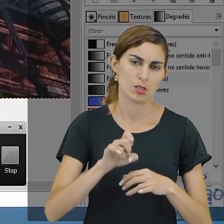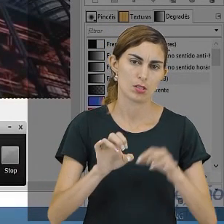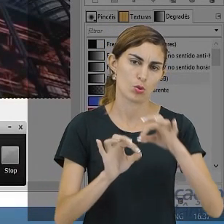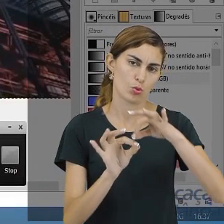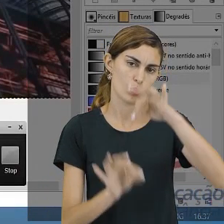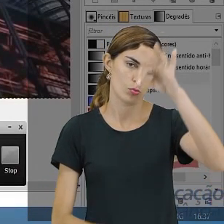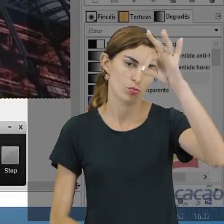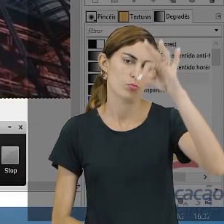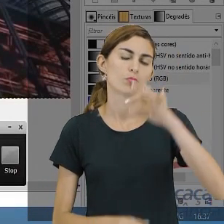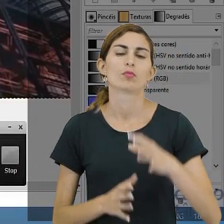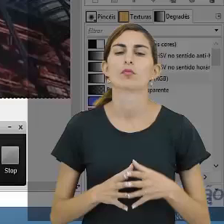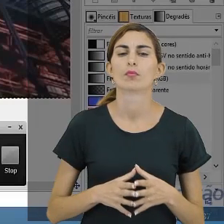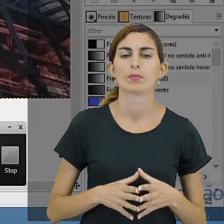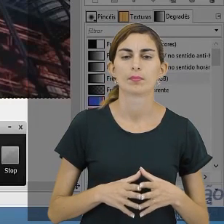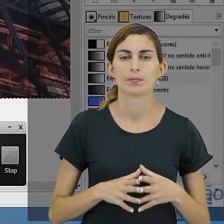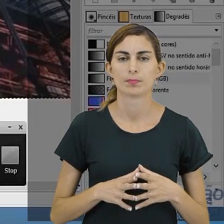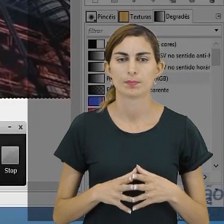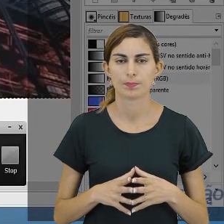de altura.